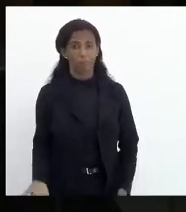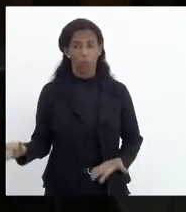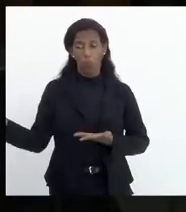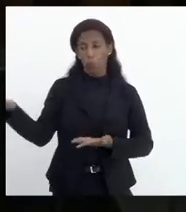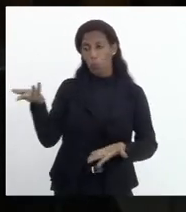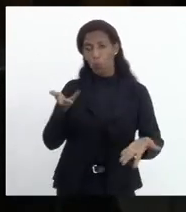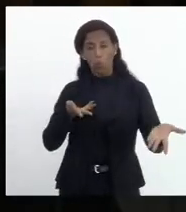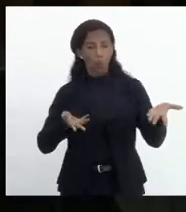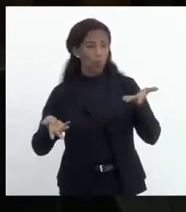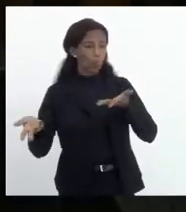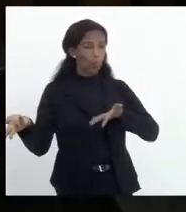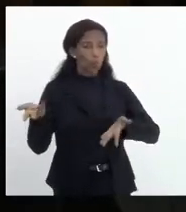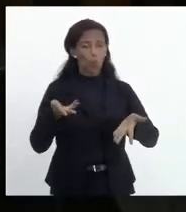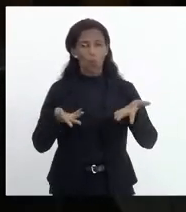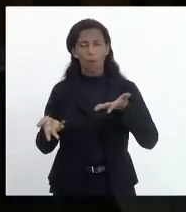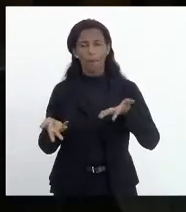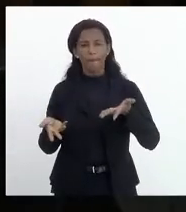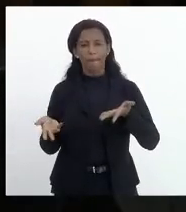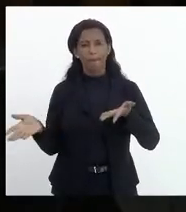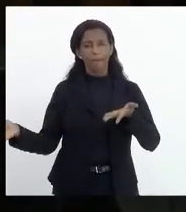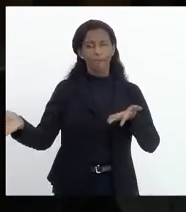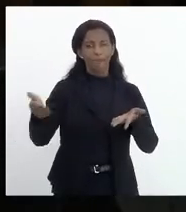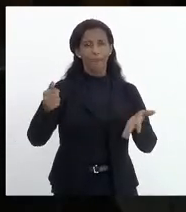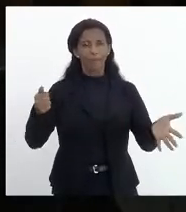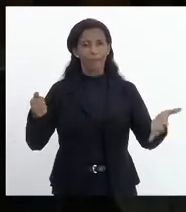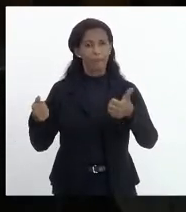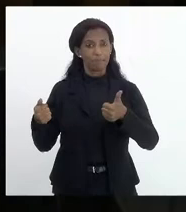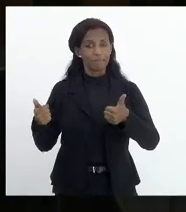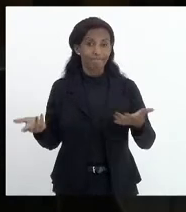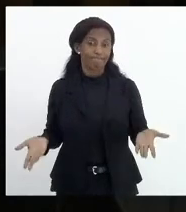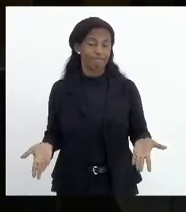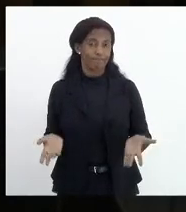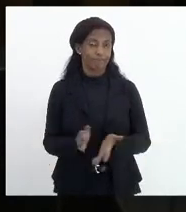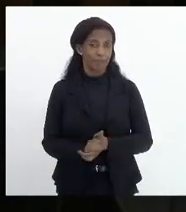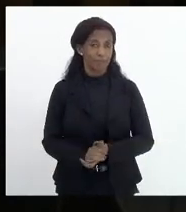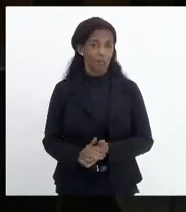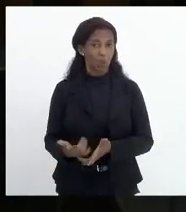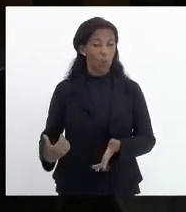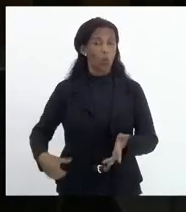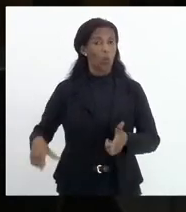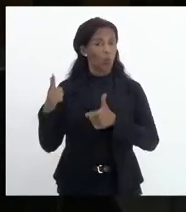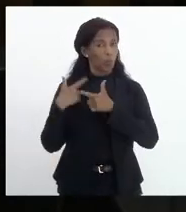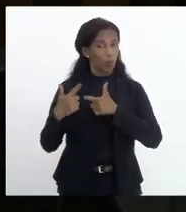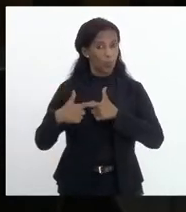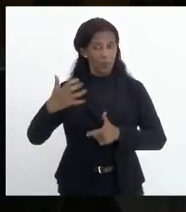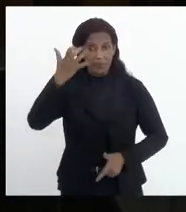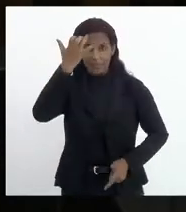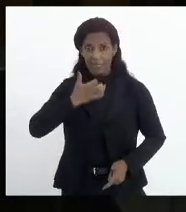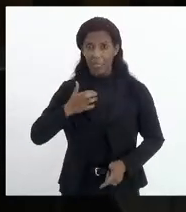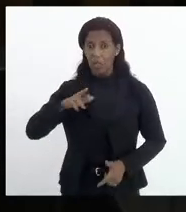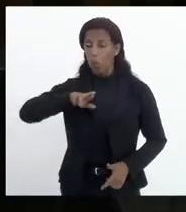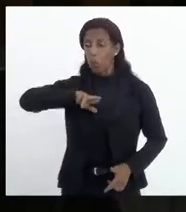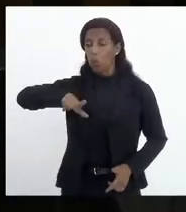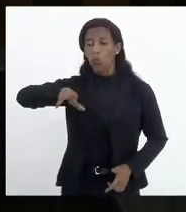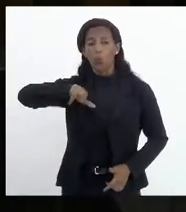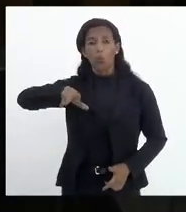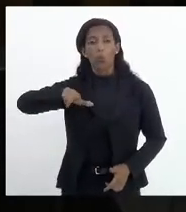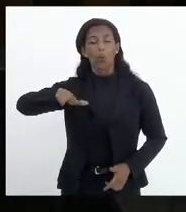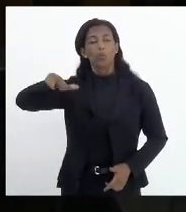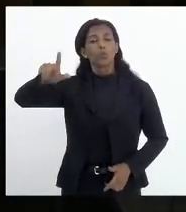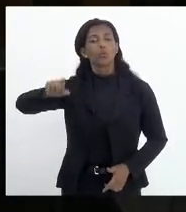intermediários se apropriaram então o grave problema não está somente